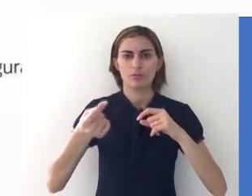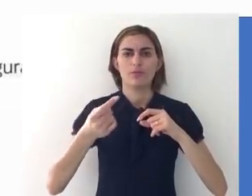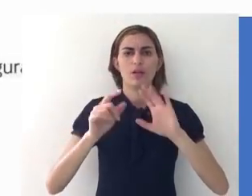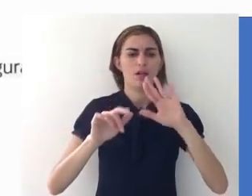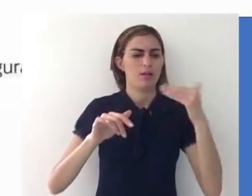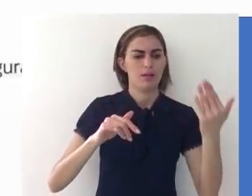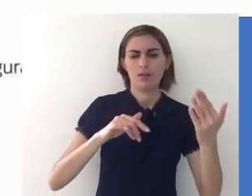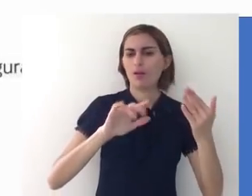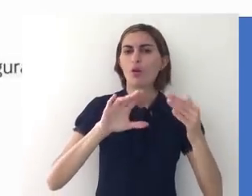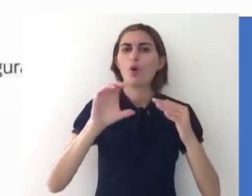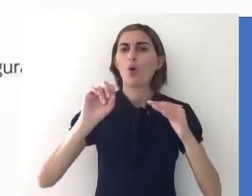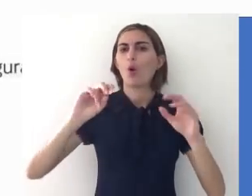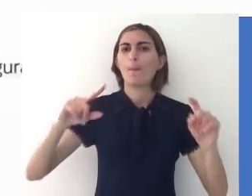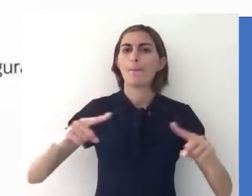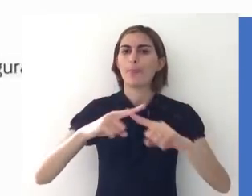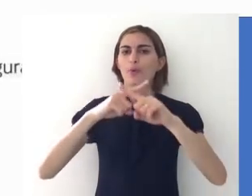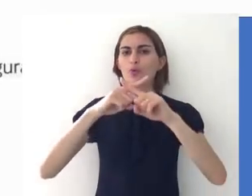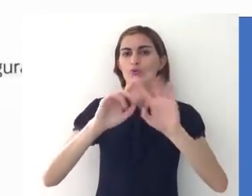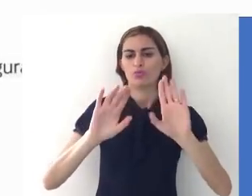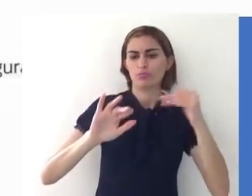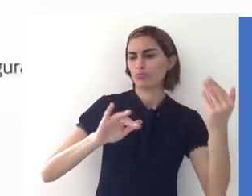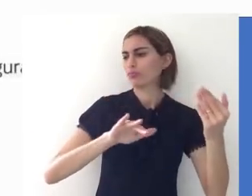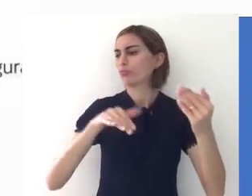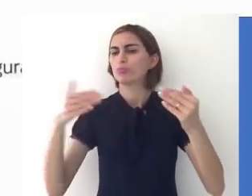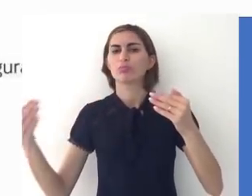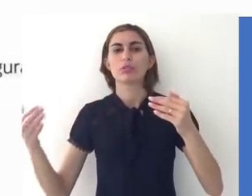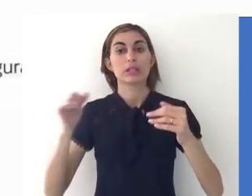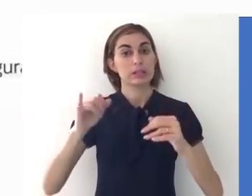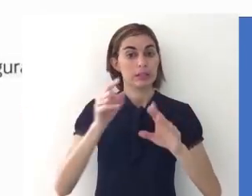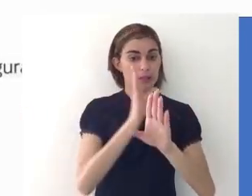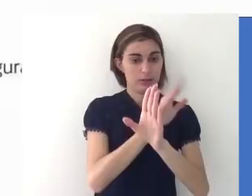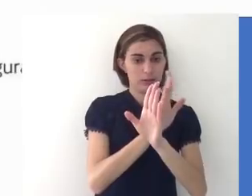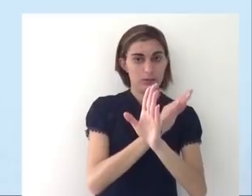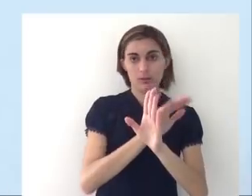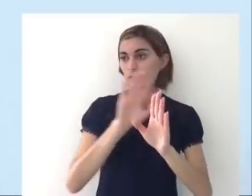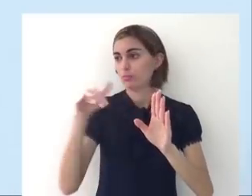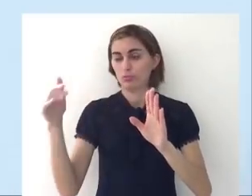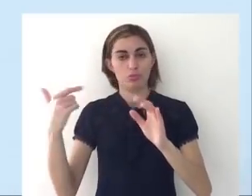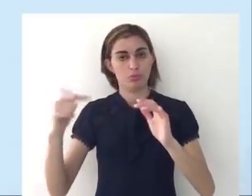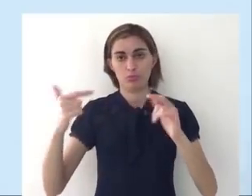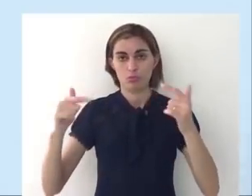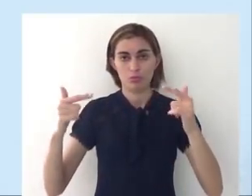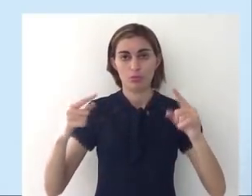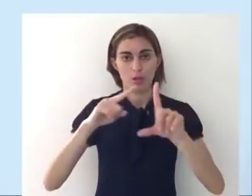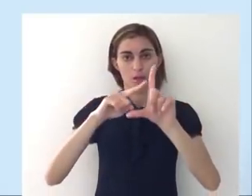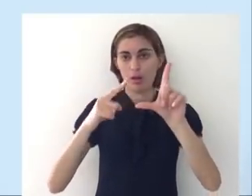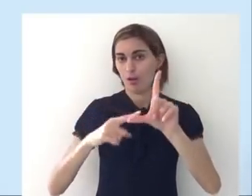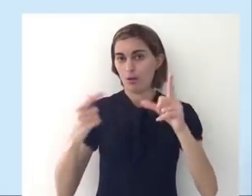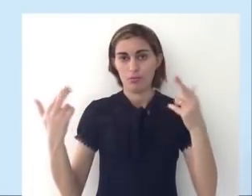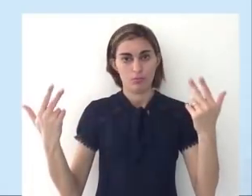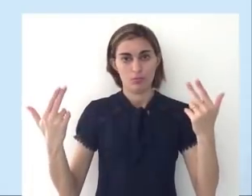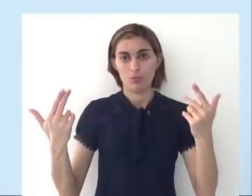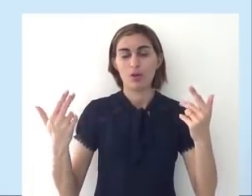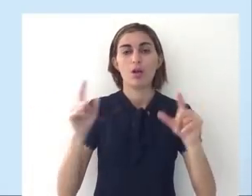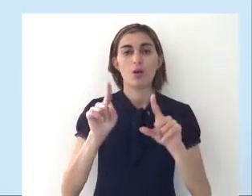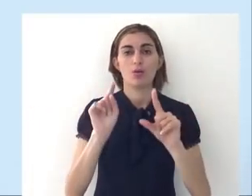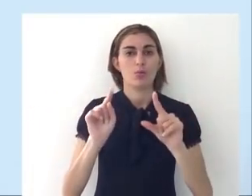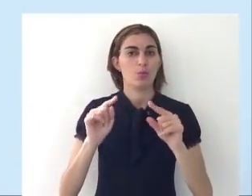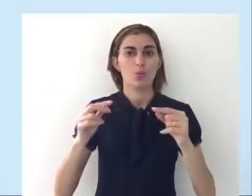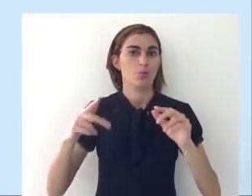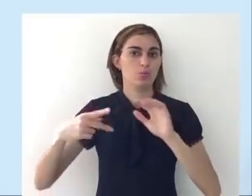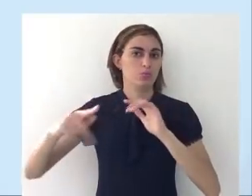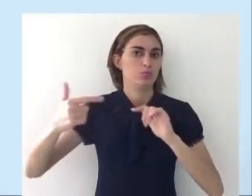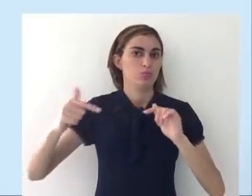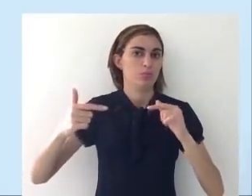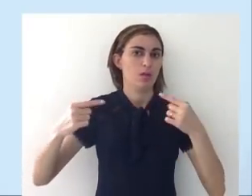não consecutivos de um quadrilátero denomina-se lados opostos. Então, vê só, se esses lados não têm um ângulo em